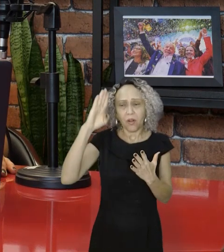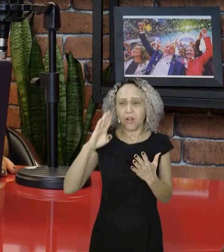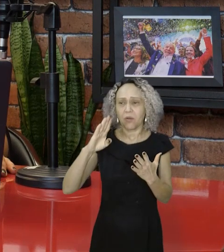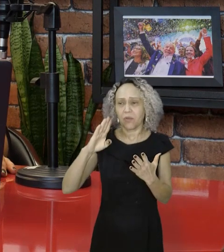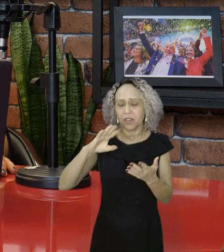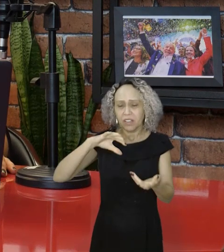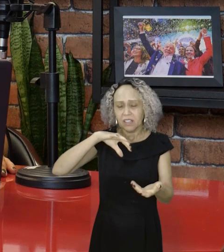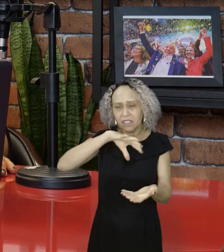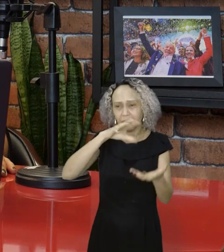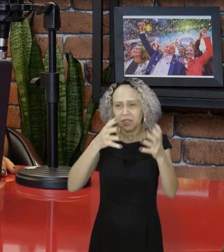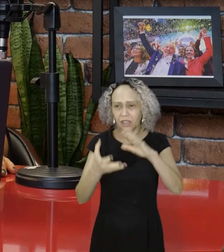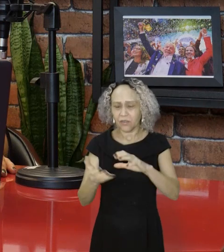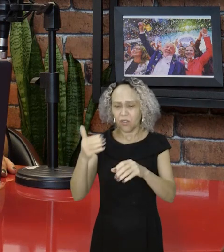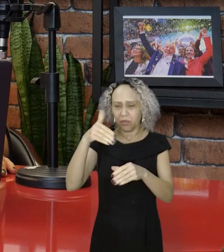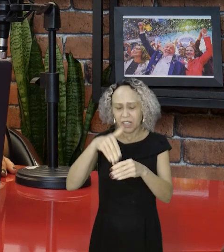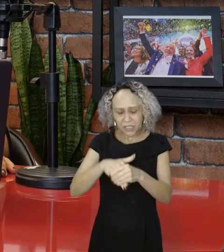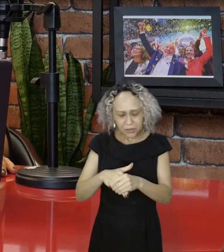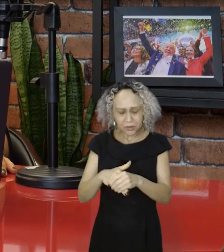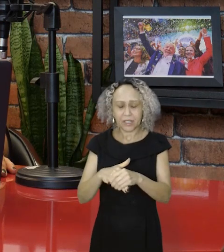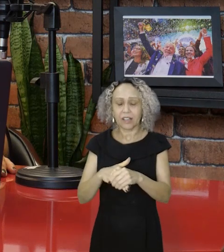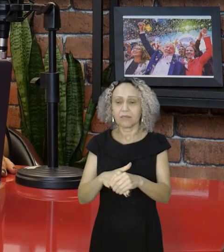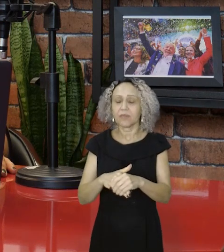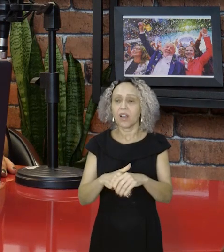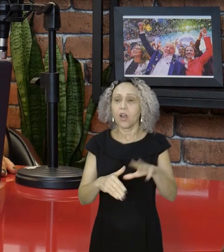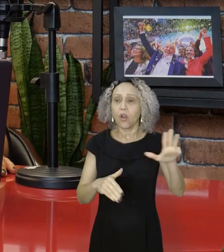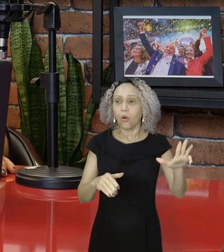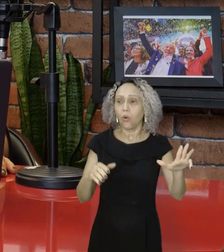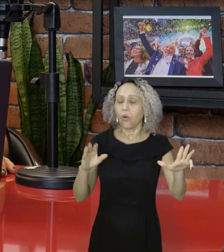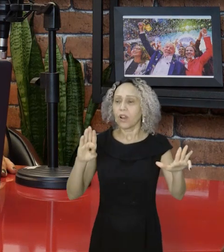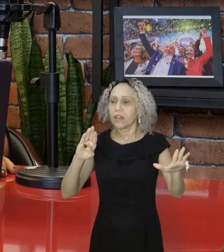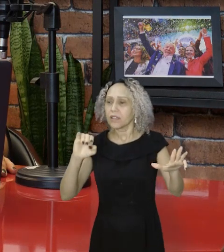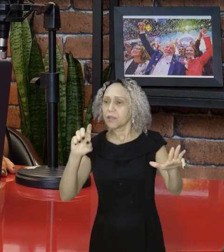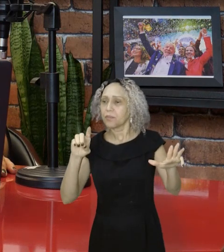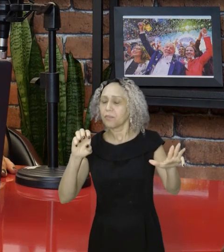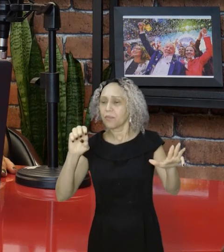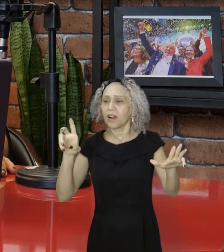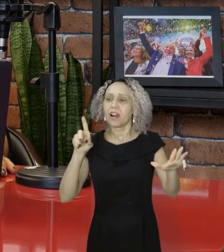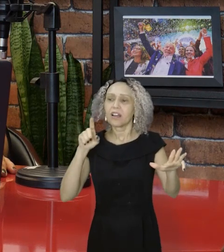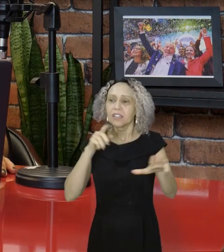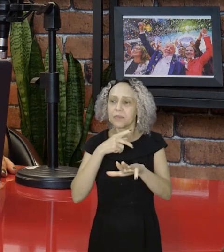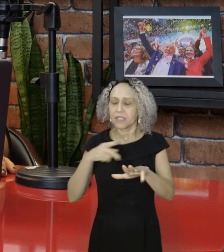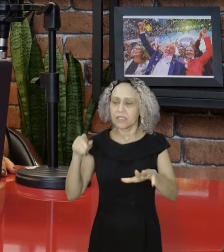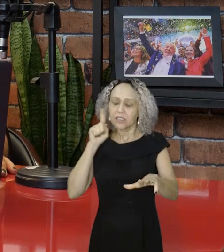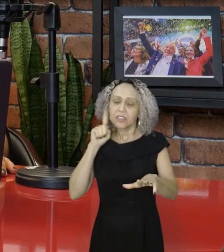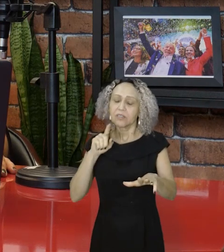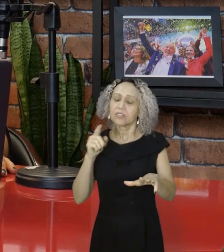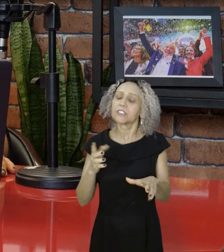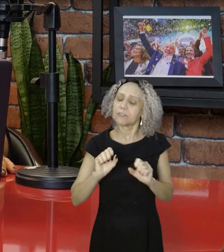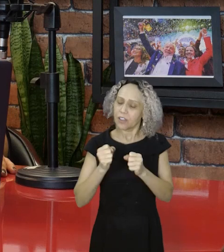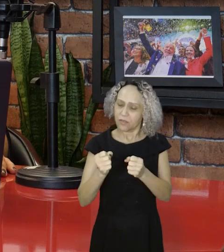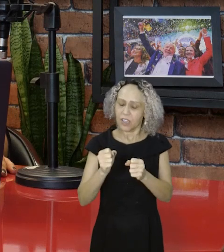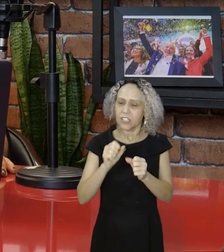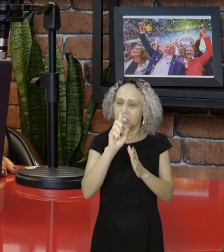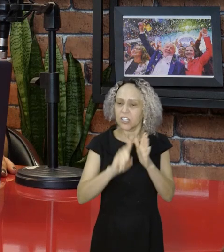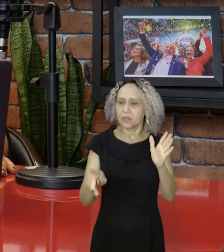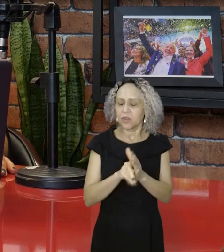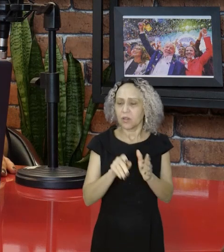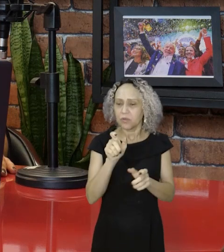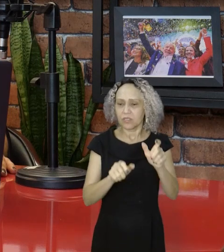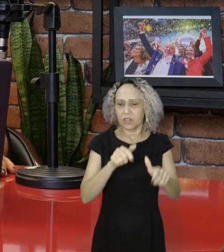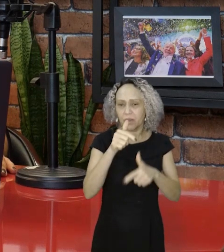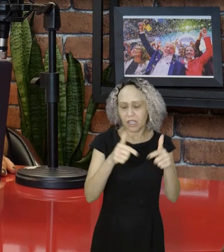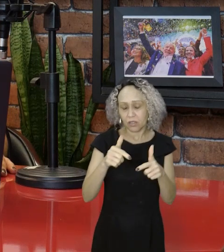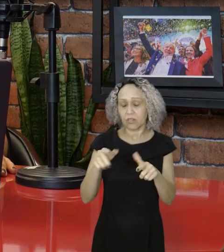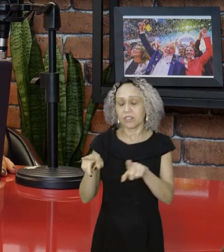da mini-reforma eleitoral. Lula e Biden defendem direitos dos trabalhadores. Atingidos por barragens lançam